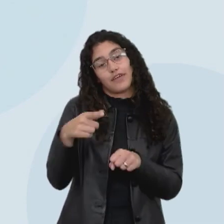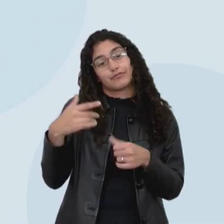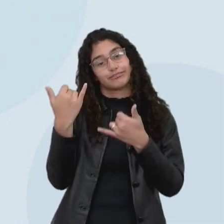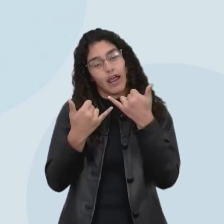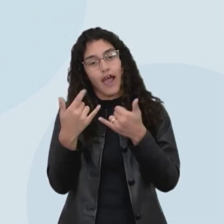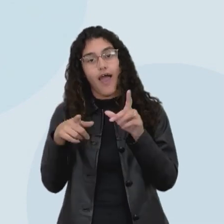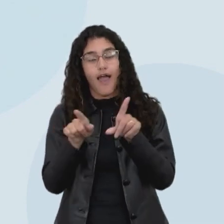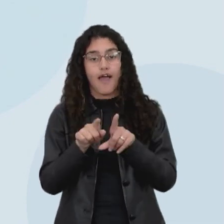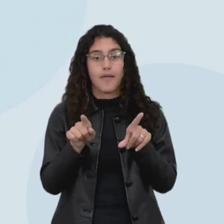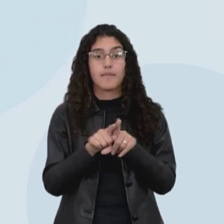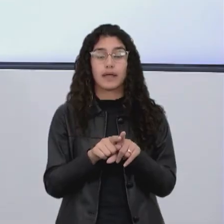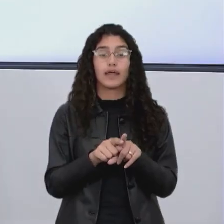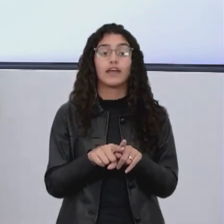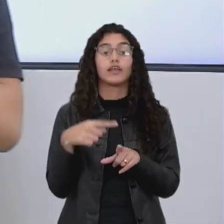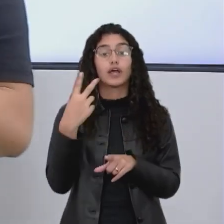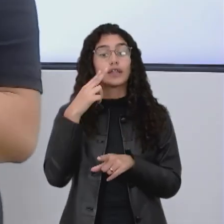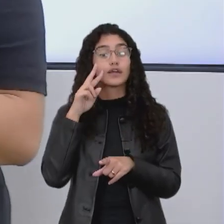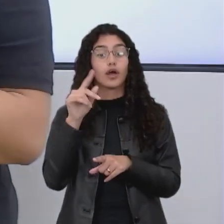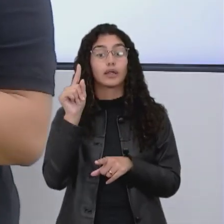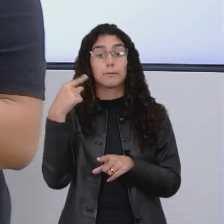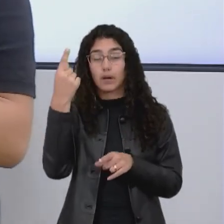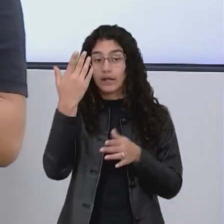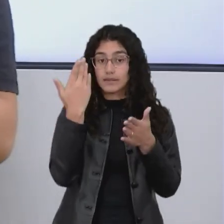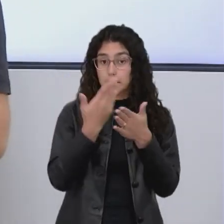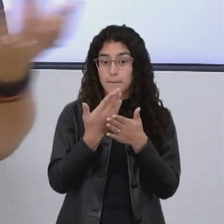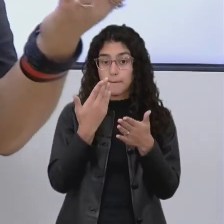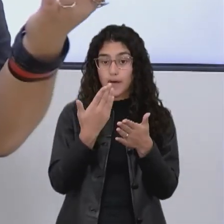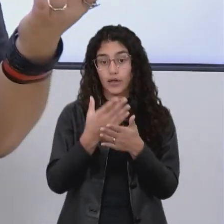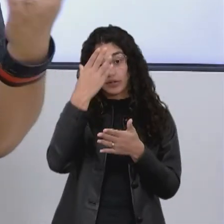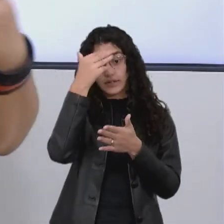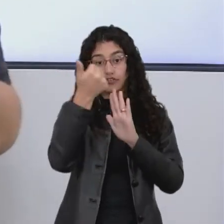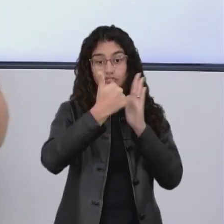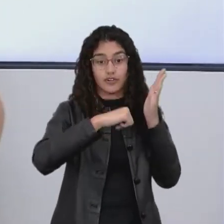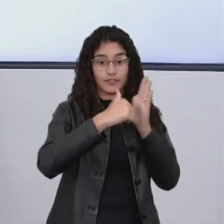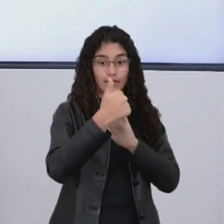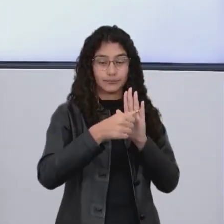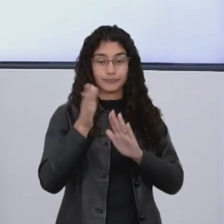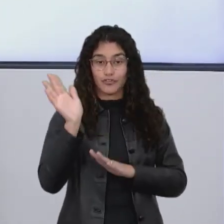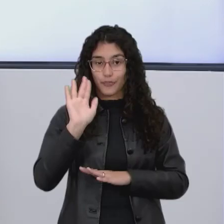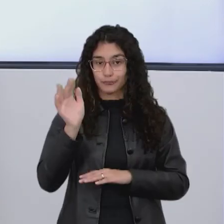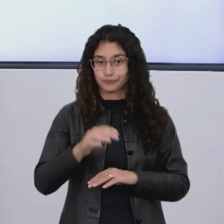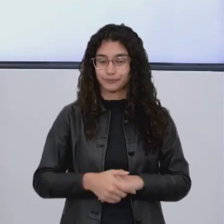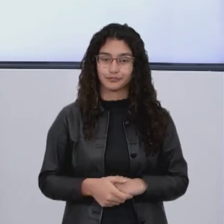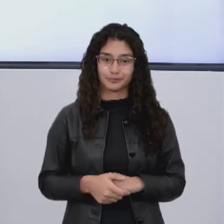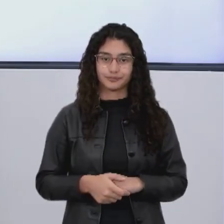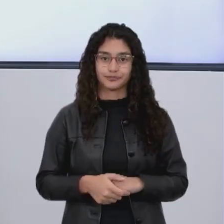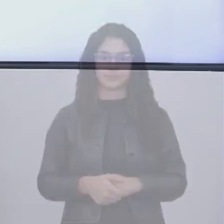divertido e a gente se vê na próxima aula. Não esqueça de avaliar e até mais.